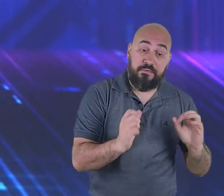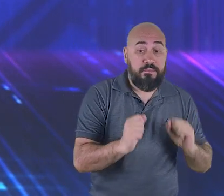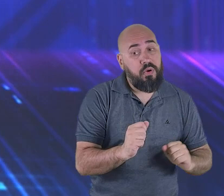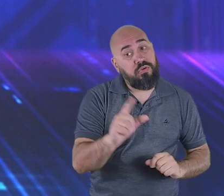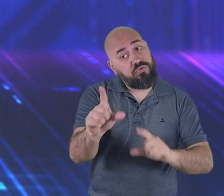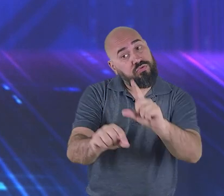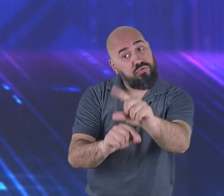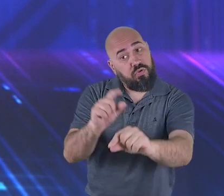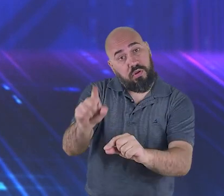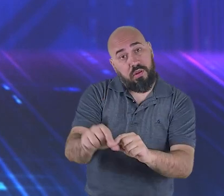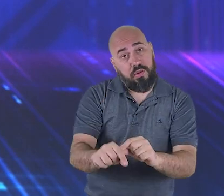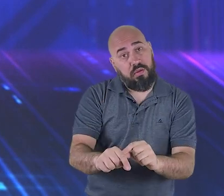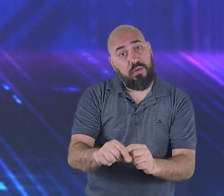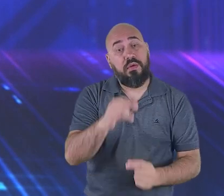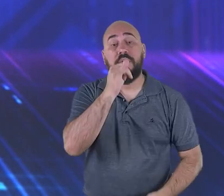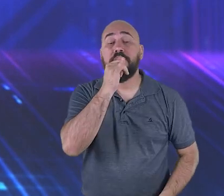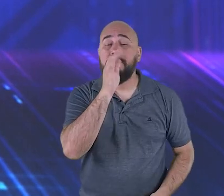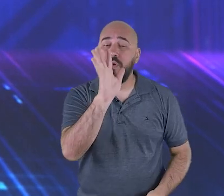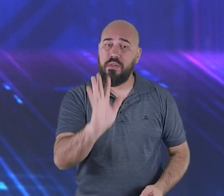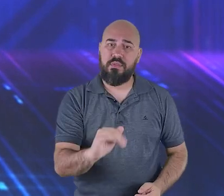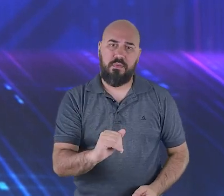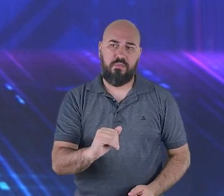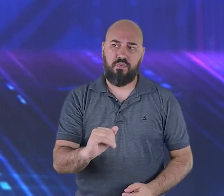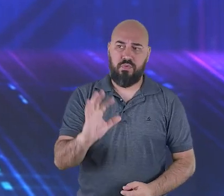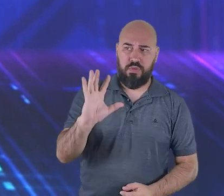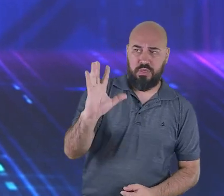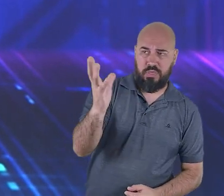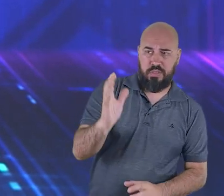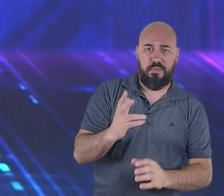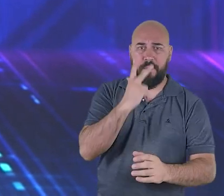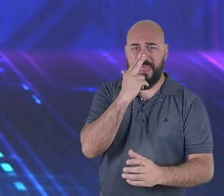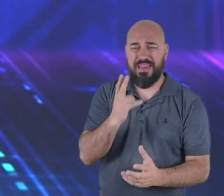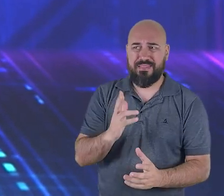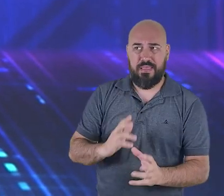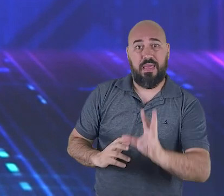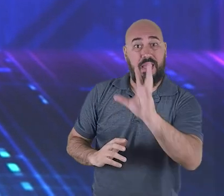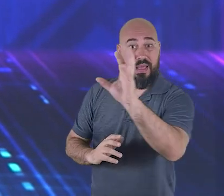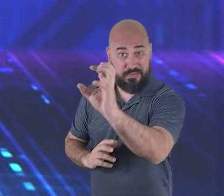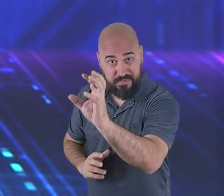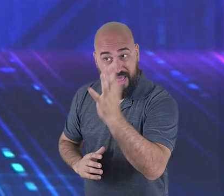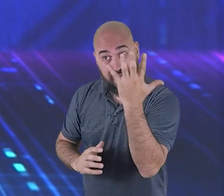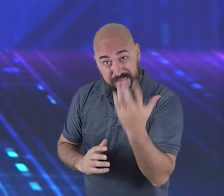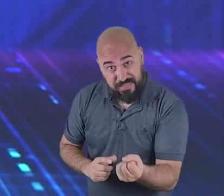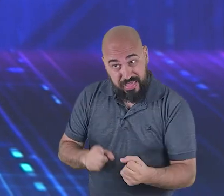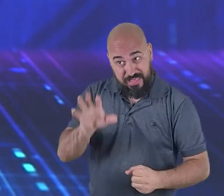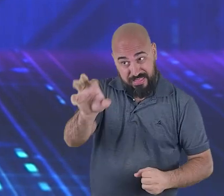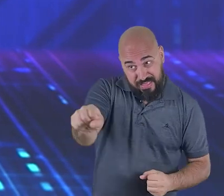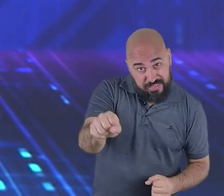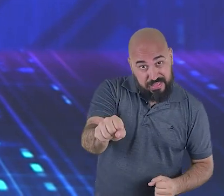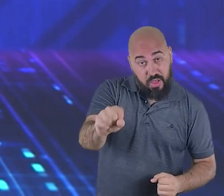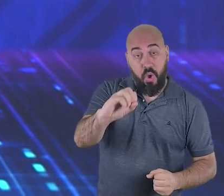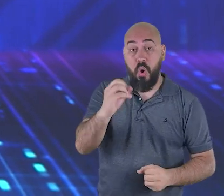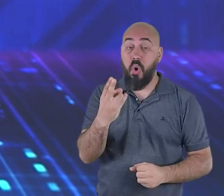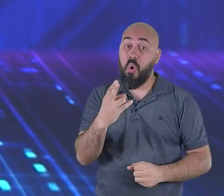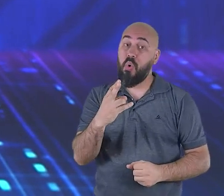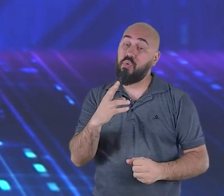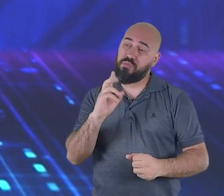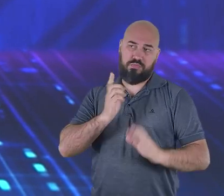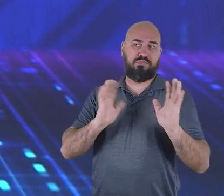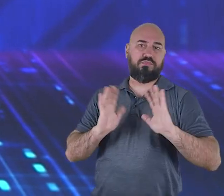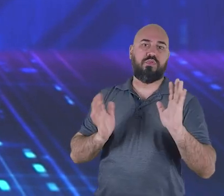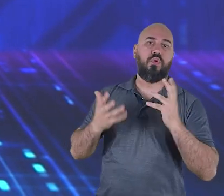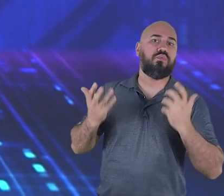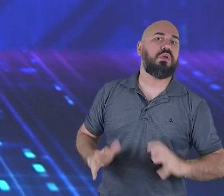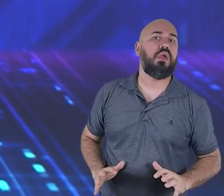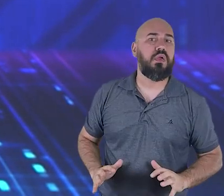uma espécie de caixa de votação. Deus estava de fato dizendo: se você votar em Satanás,